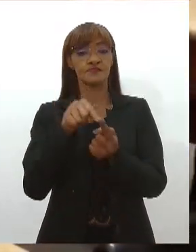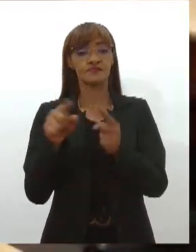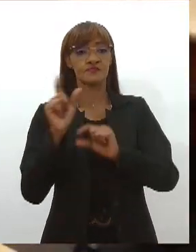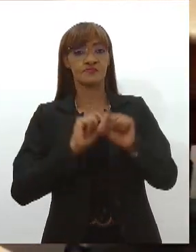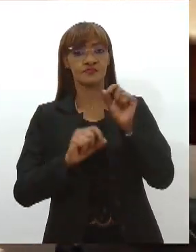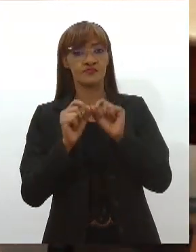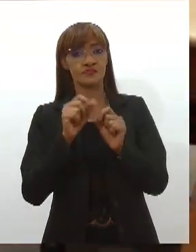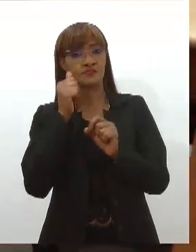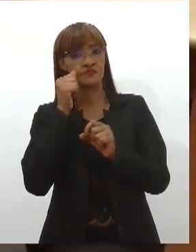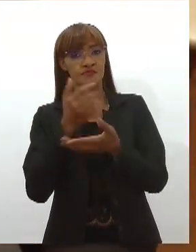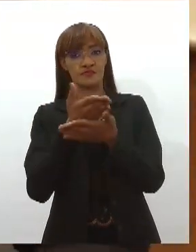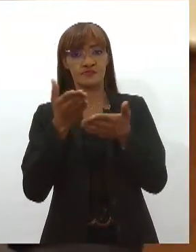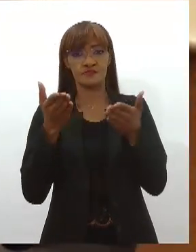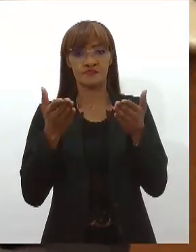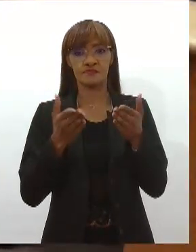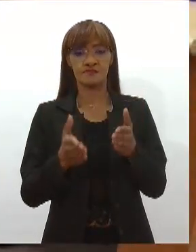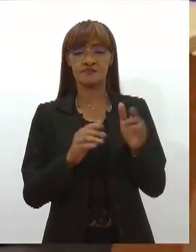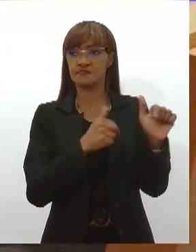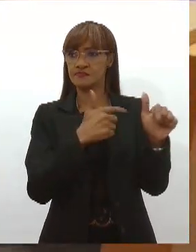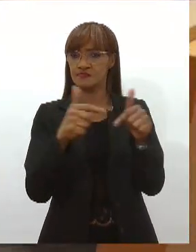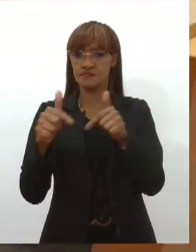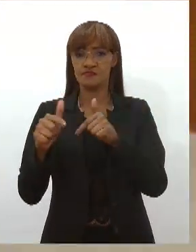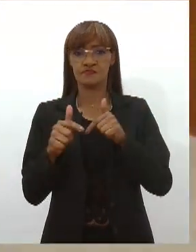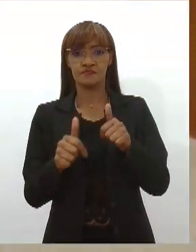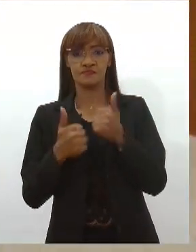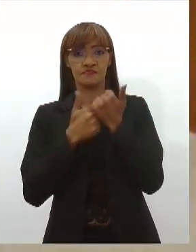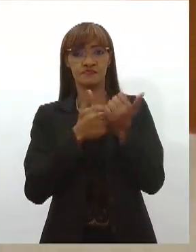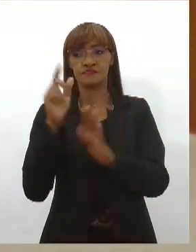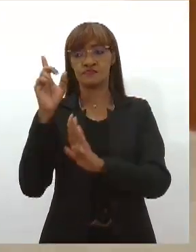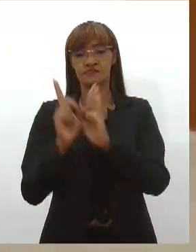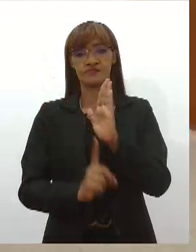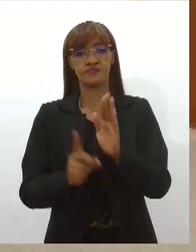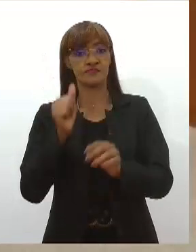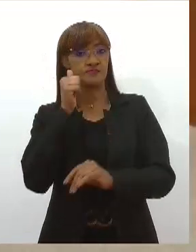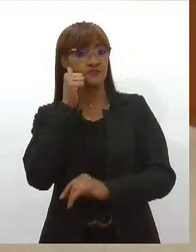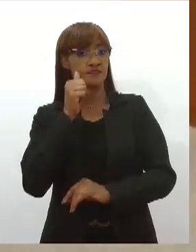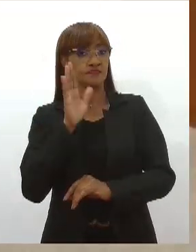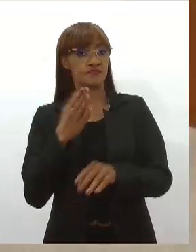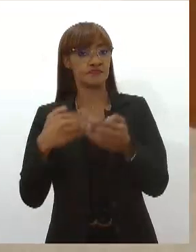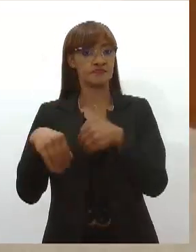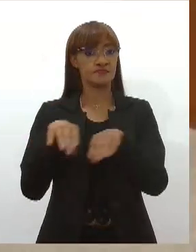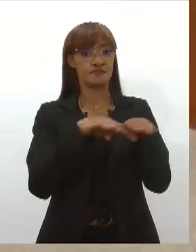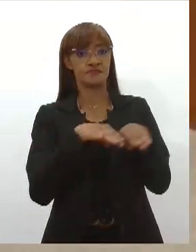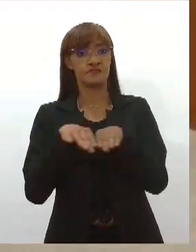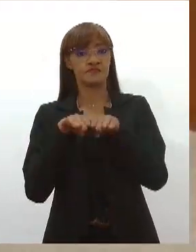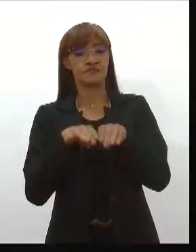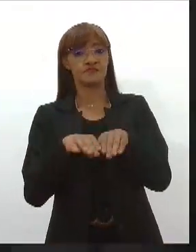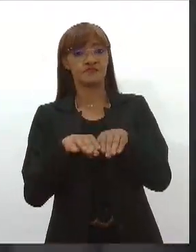sua atuação em defesa dos direitos femininos e da igualdade de gênero.